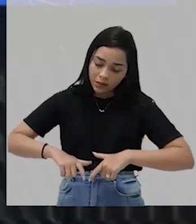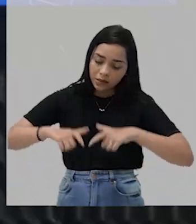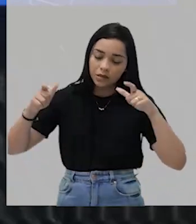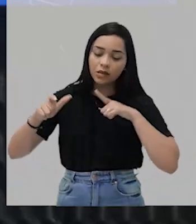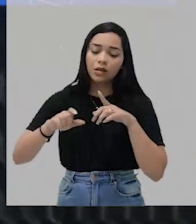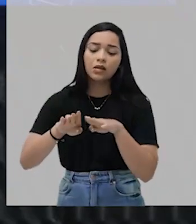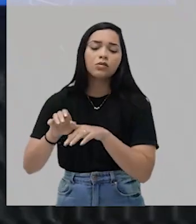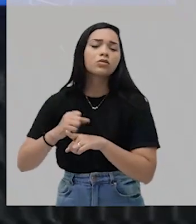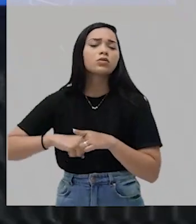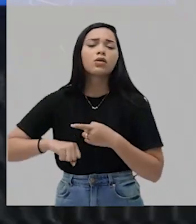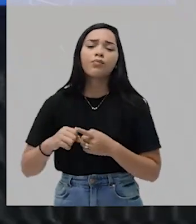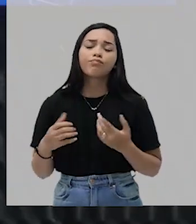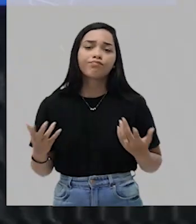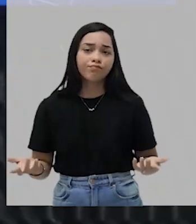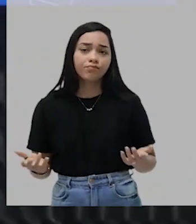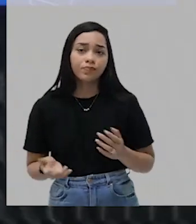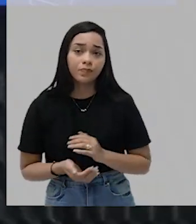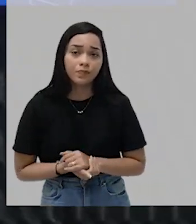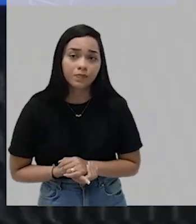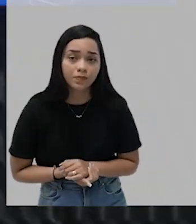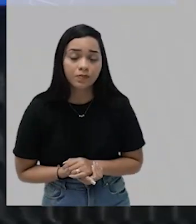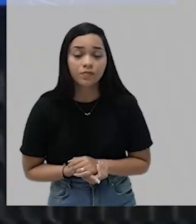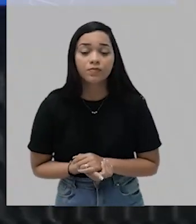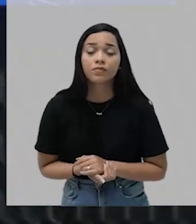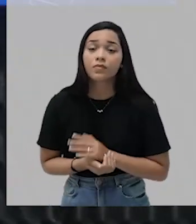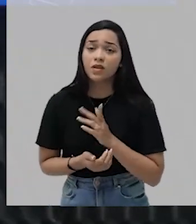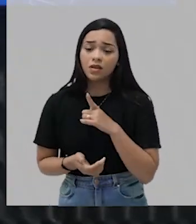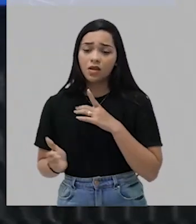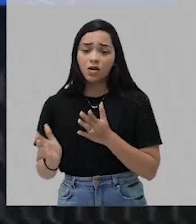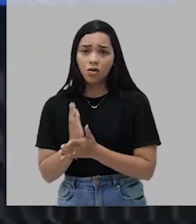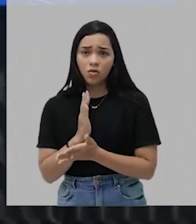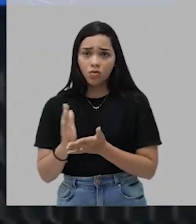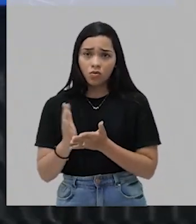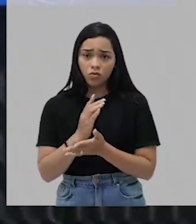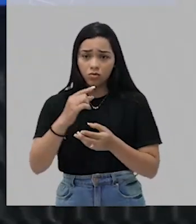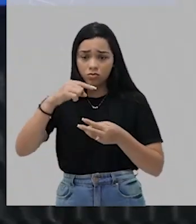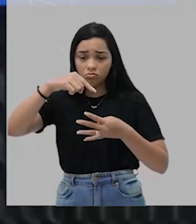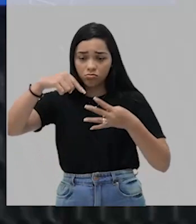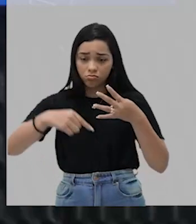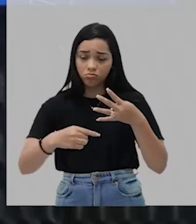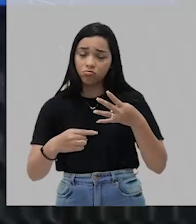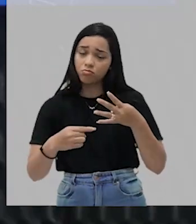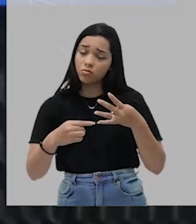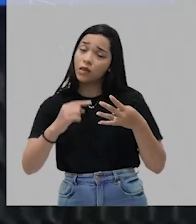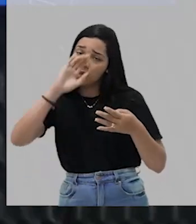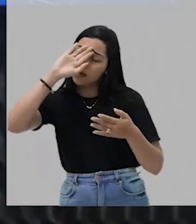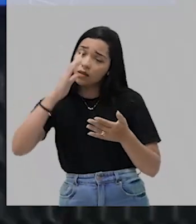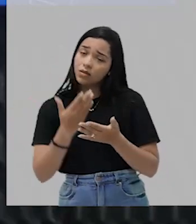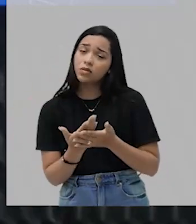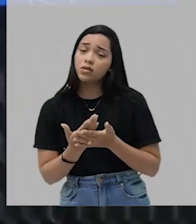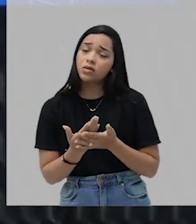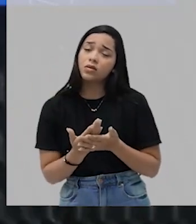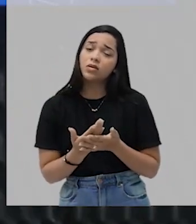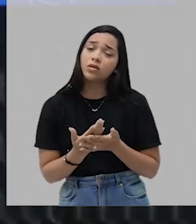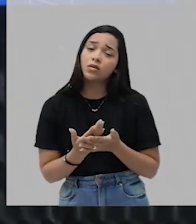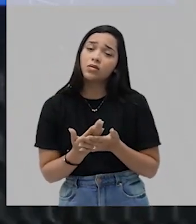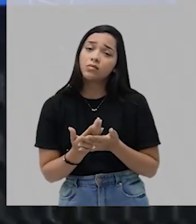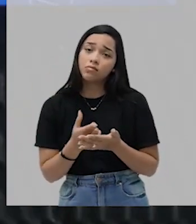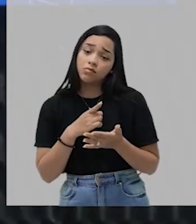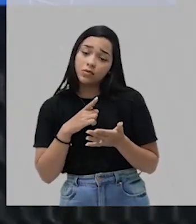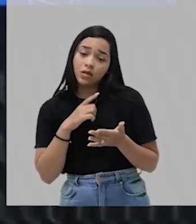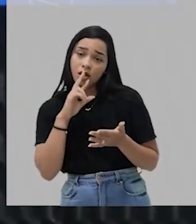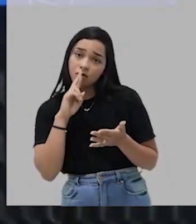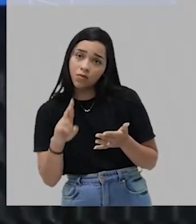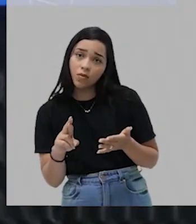com equilíbrio social? Bem, nós colocamos aqui alguns pontos que nós acreditamos, né, como saídas,